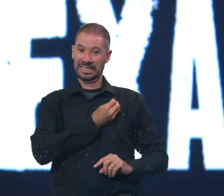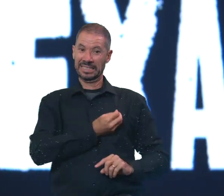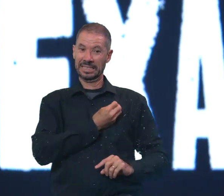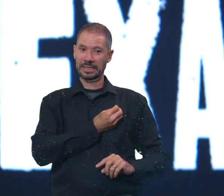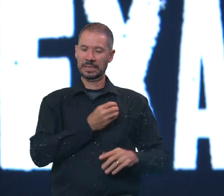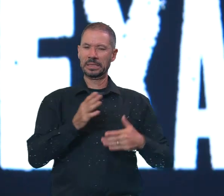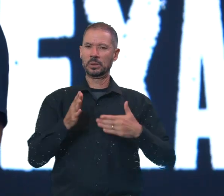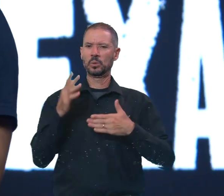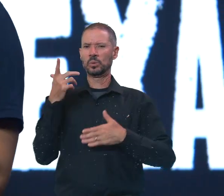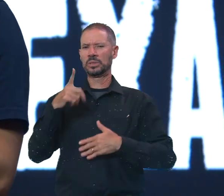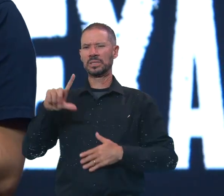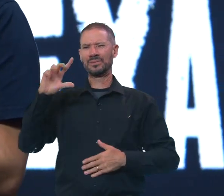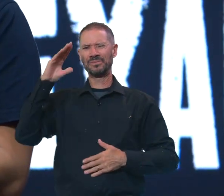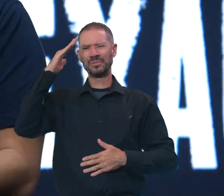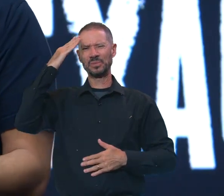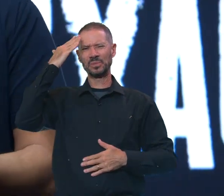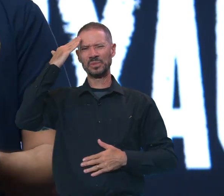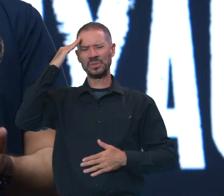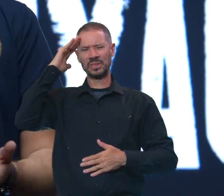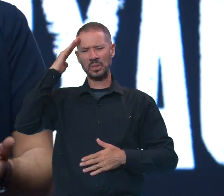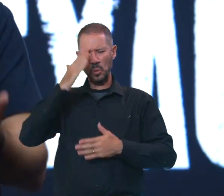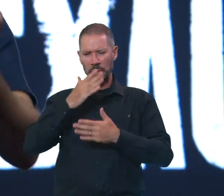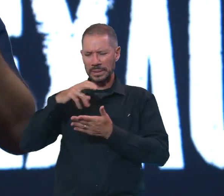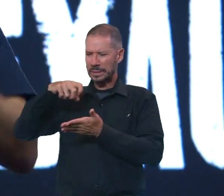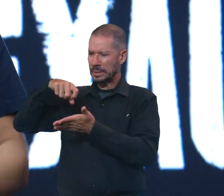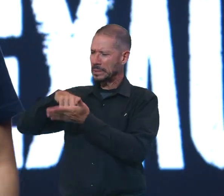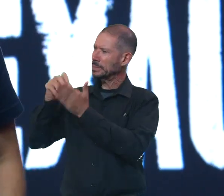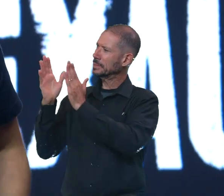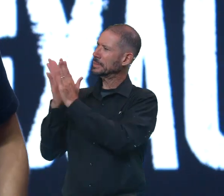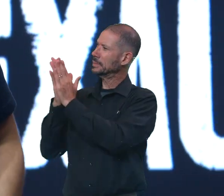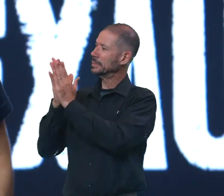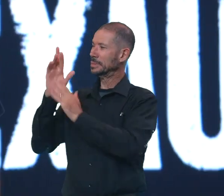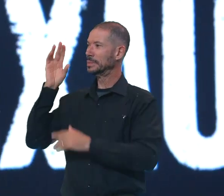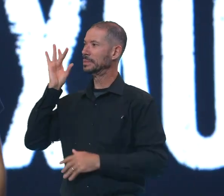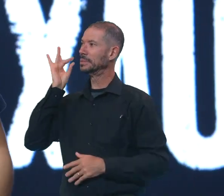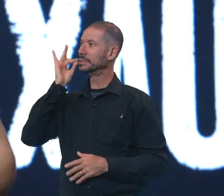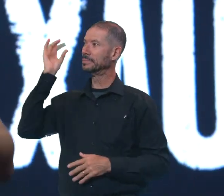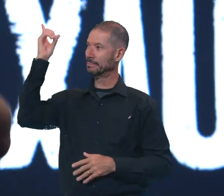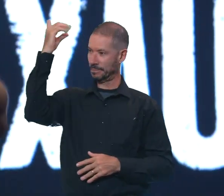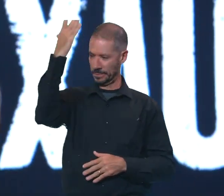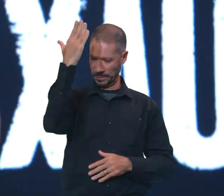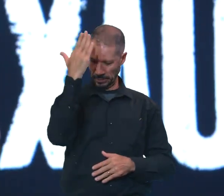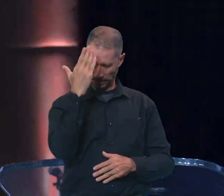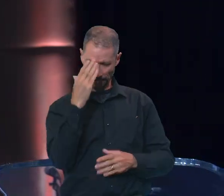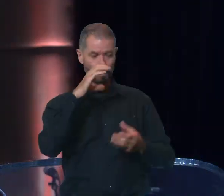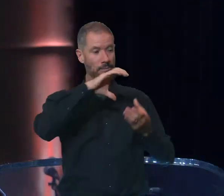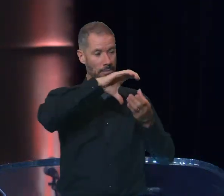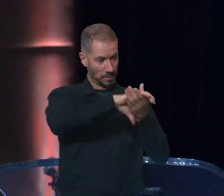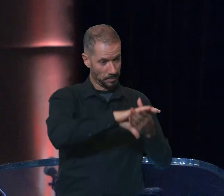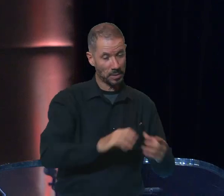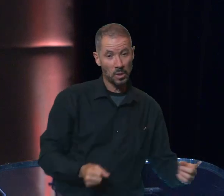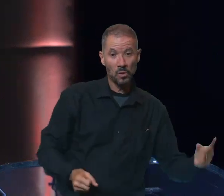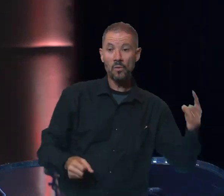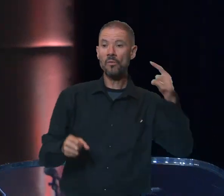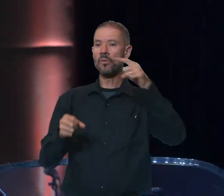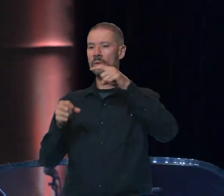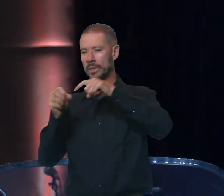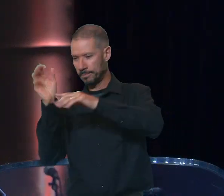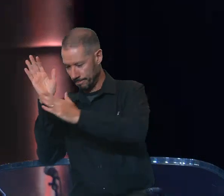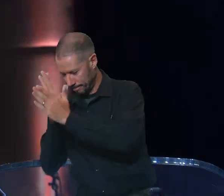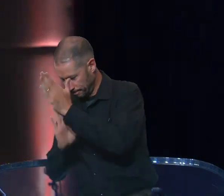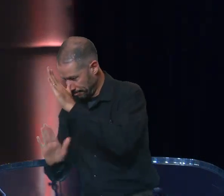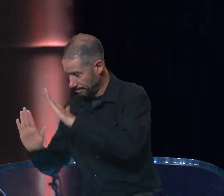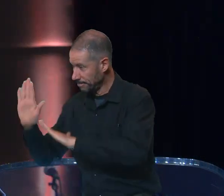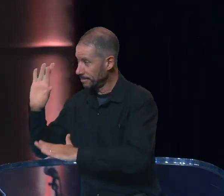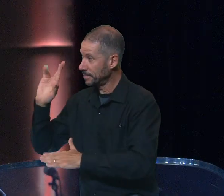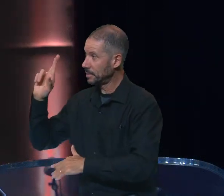Até que eu consegui entender e comecei a clamar pela presença do Senhor naquele lugar. Fiz o casamento e voltei adorando ao Senhor,